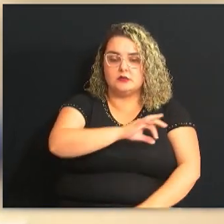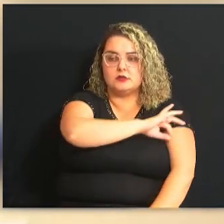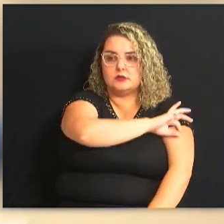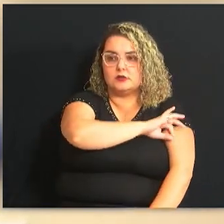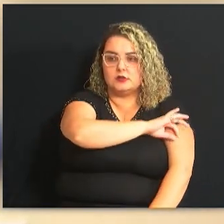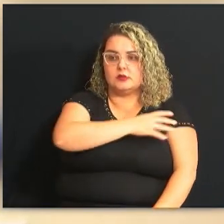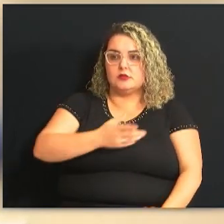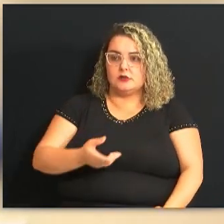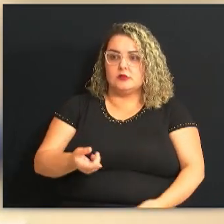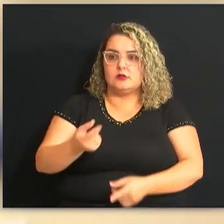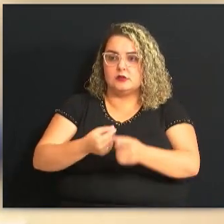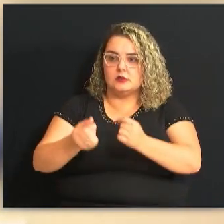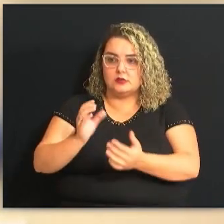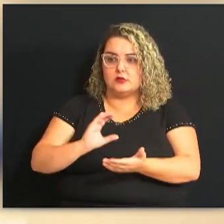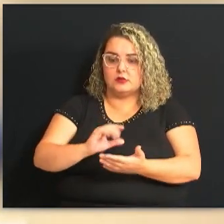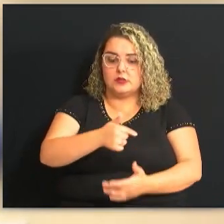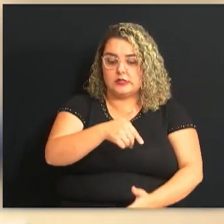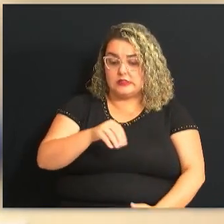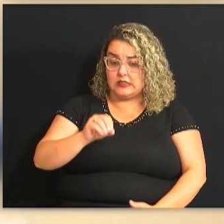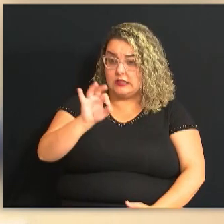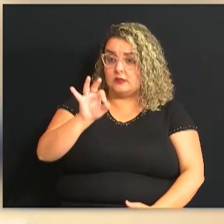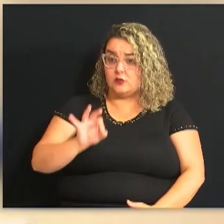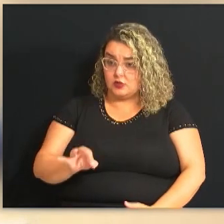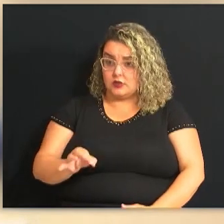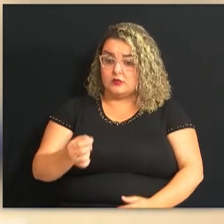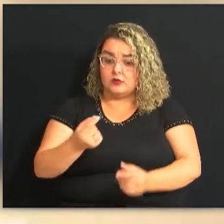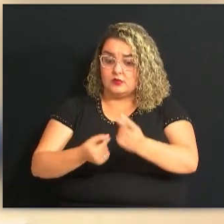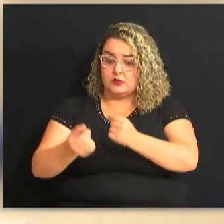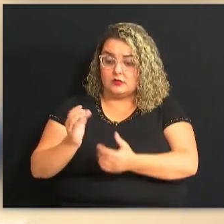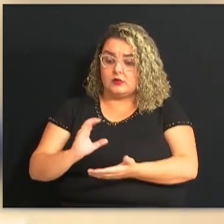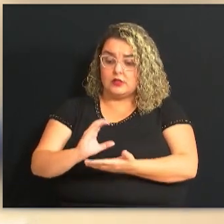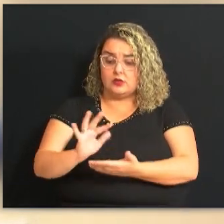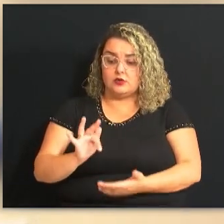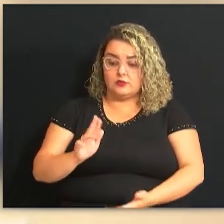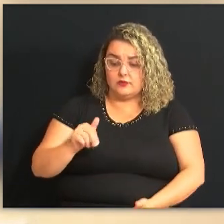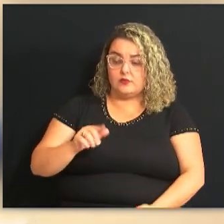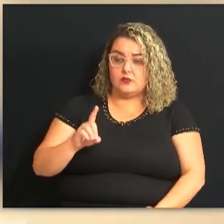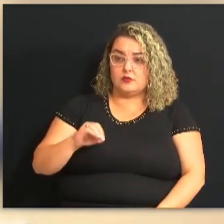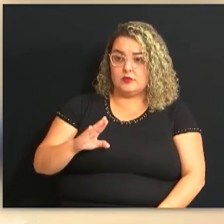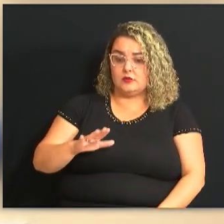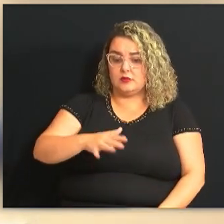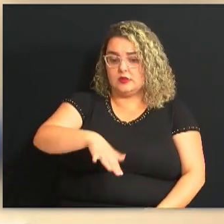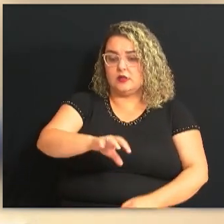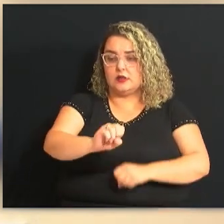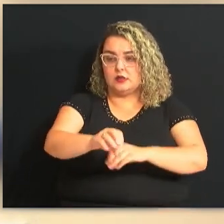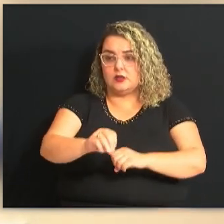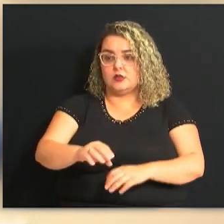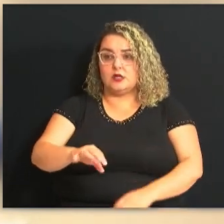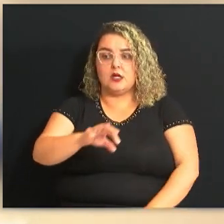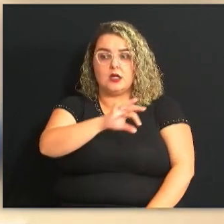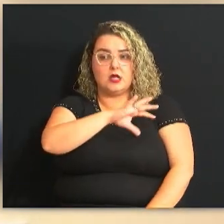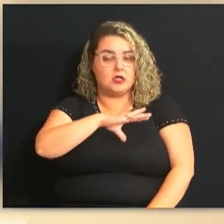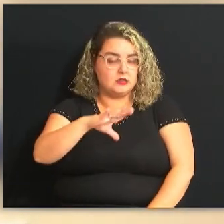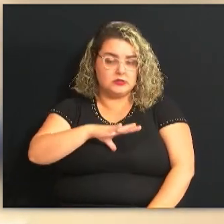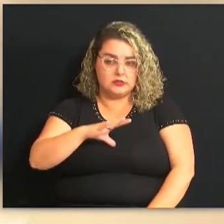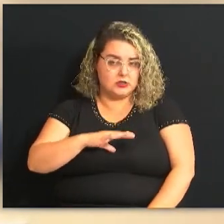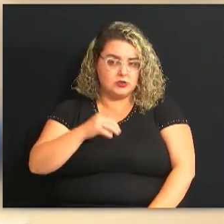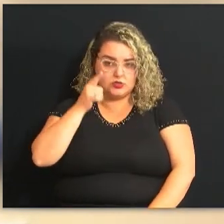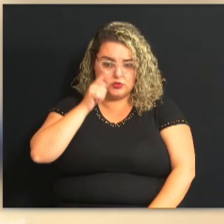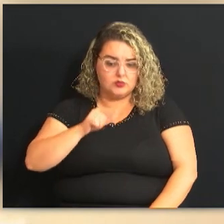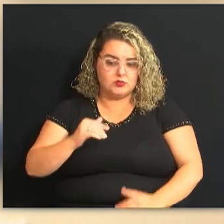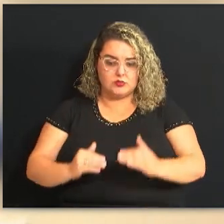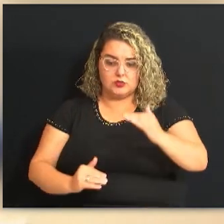investir pelo menos 70% da verba do Fundeb na educação, os municípios que não atingem esse percentual